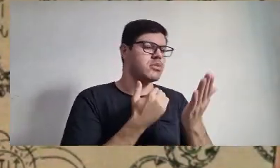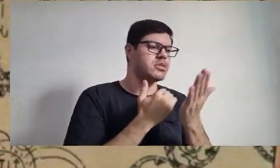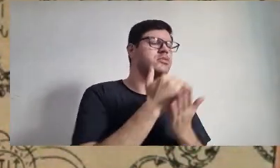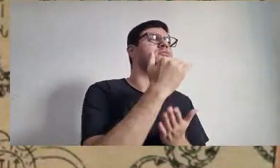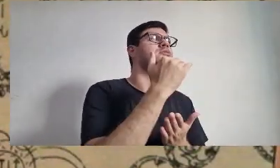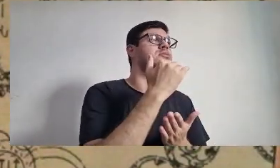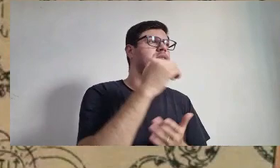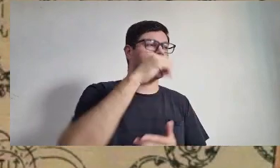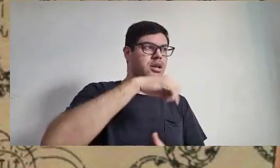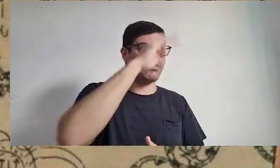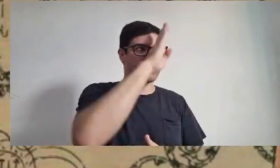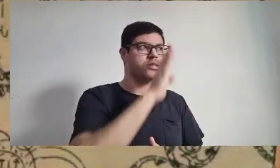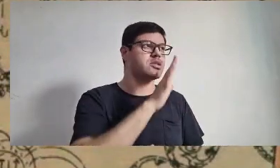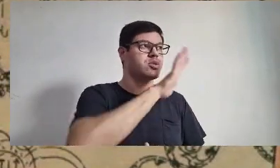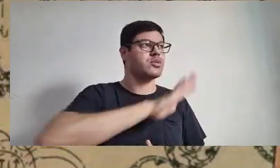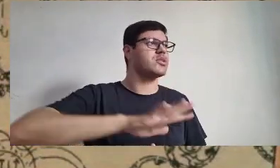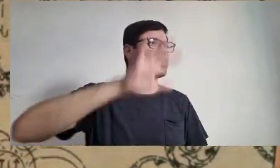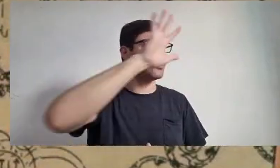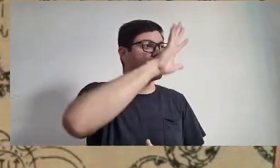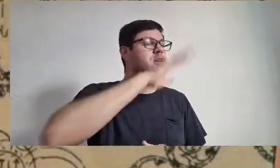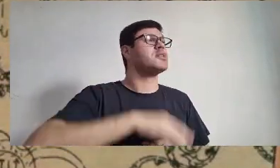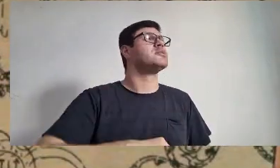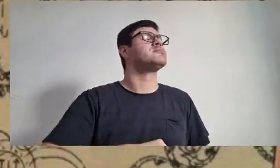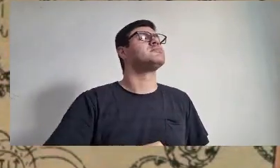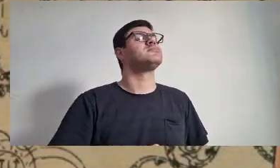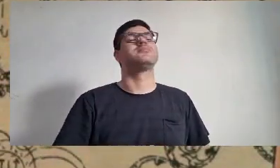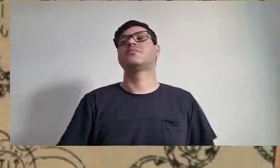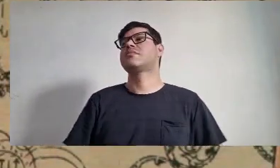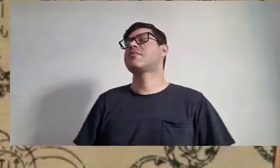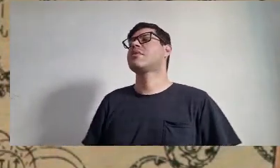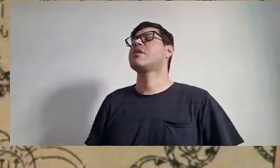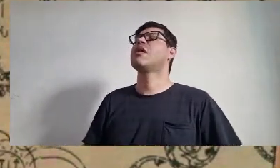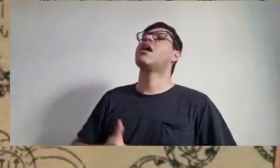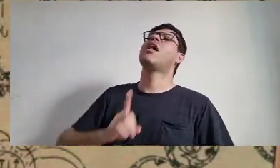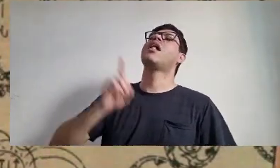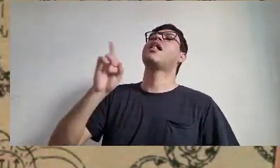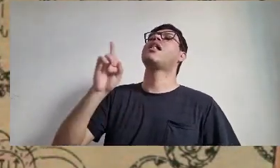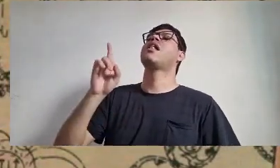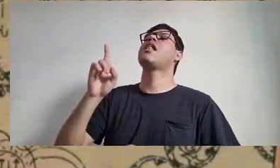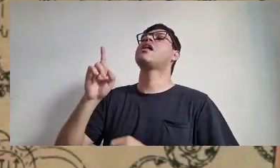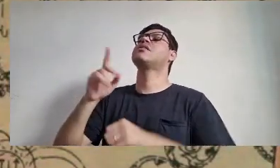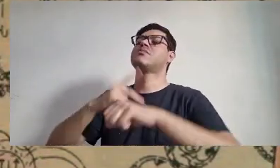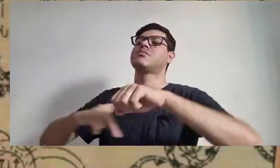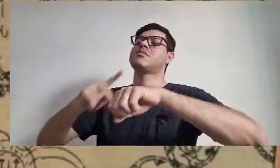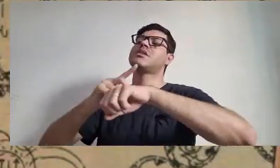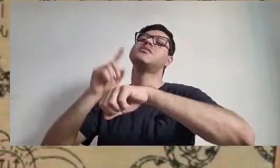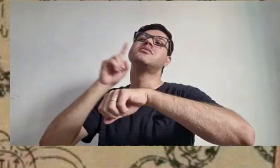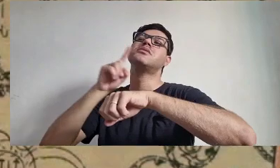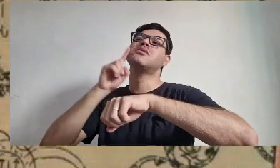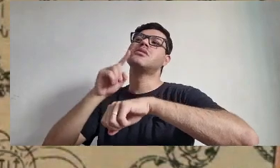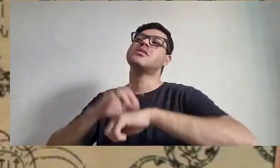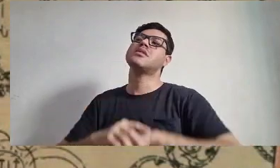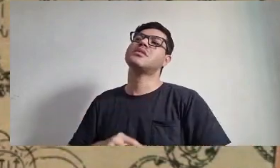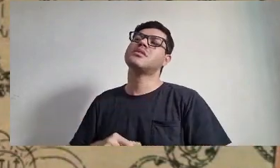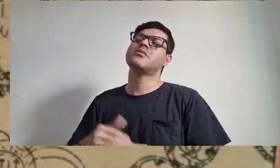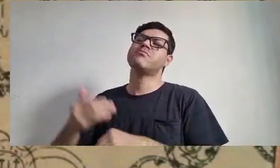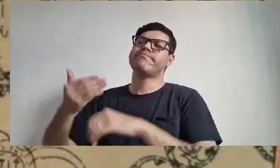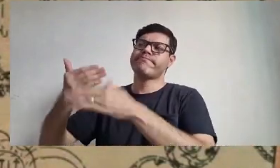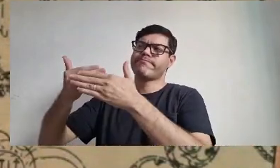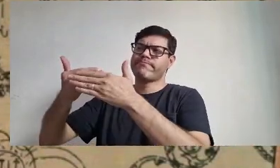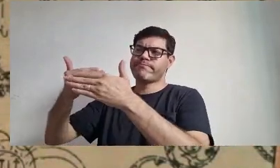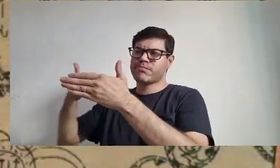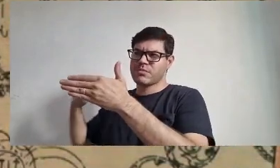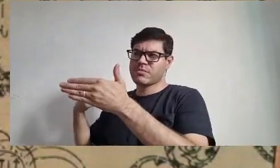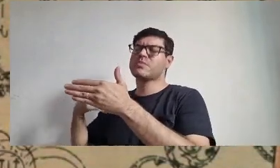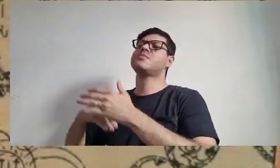no Brasil. Aqui no Brasil. Mas nos Estados Unidos foi em 1936, eu acho. 36? É. Não, foi antes. Não, Foi que